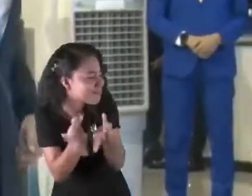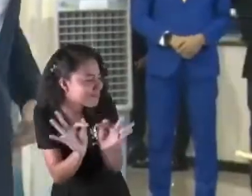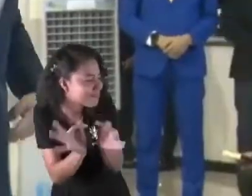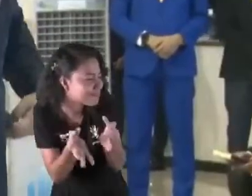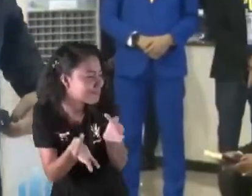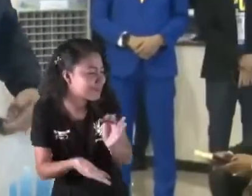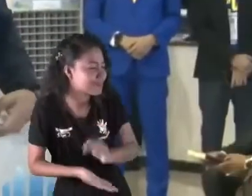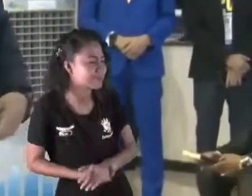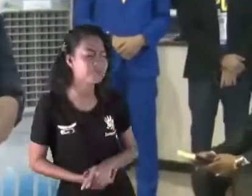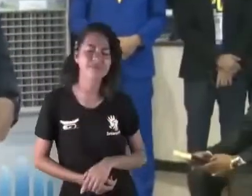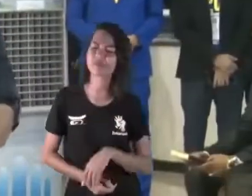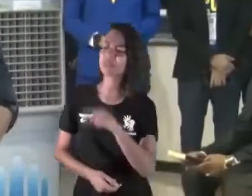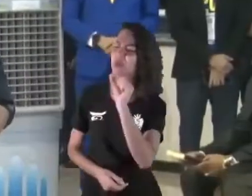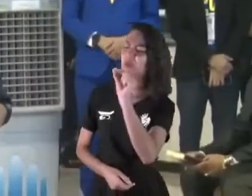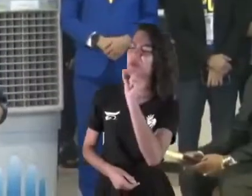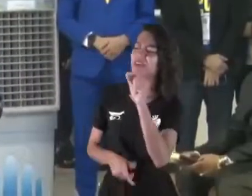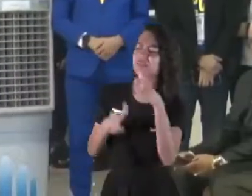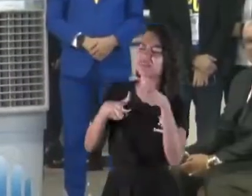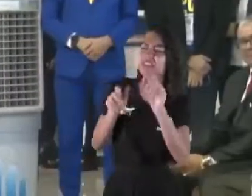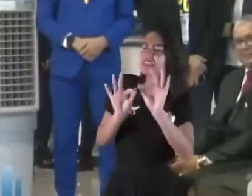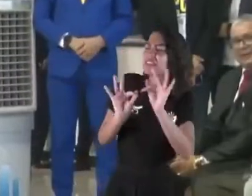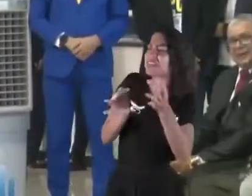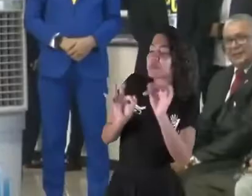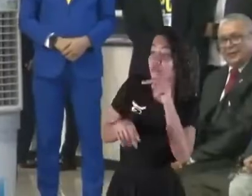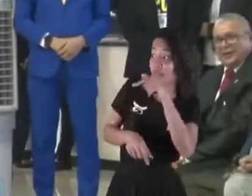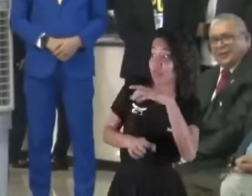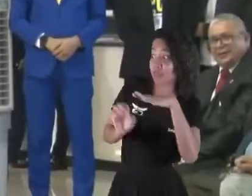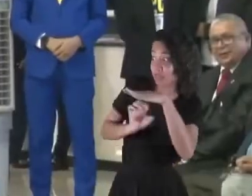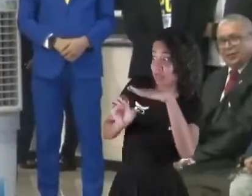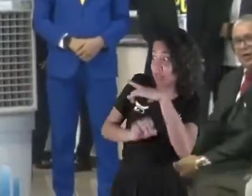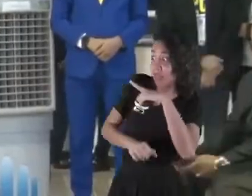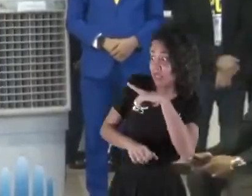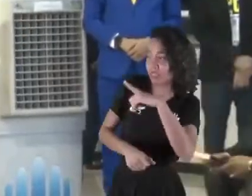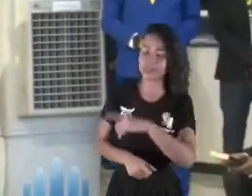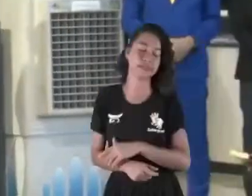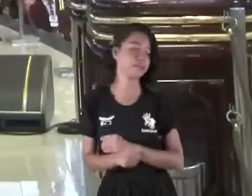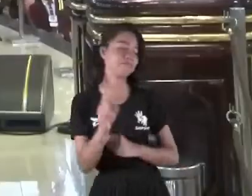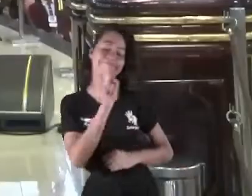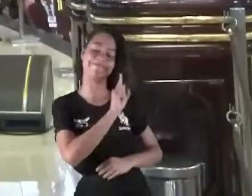E o que tem lá nesse vale, Jeová? Empresários? Não.